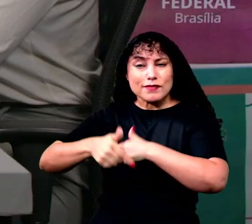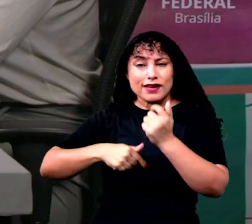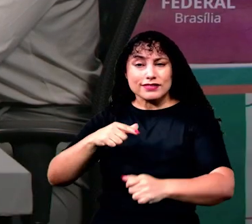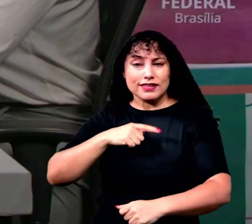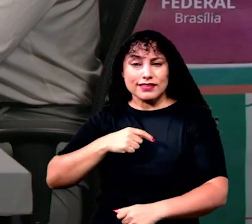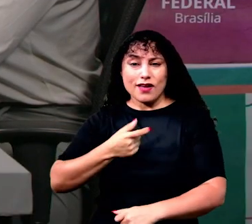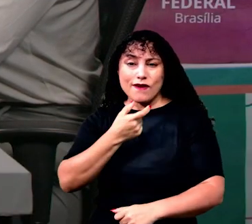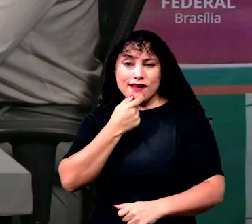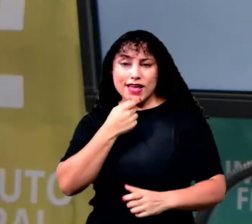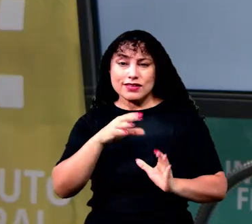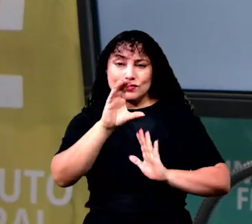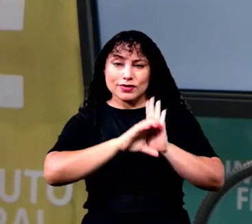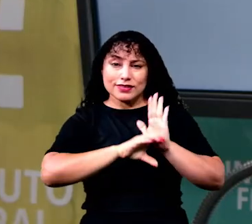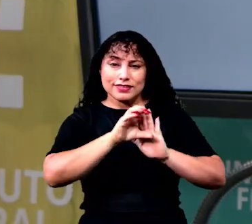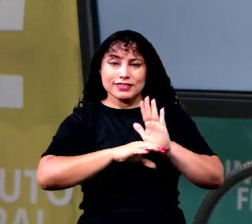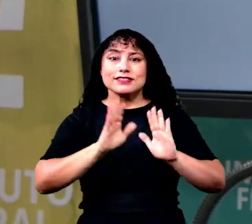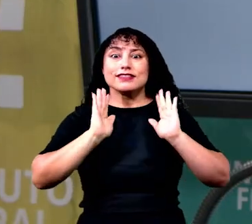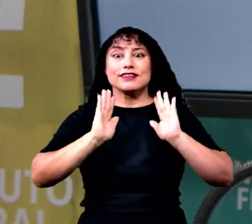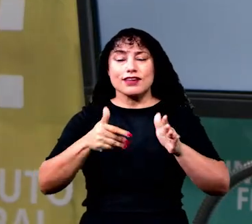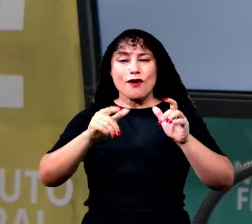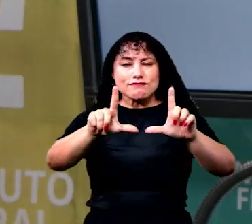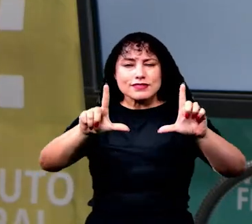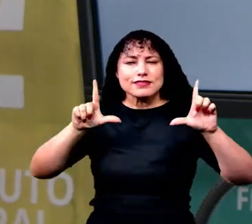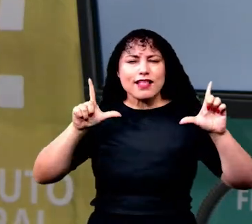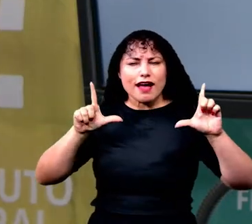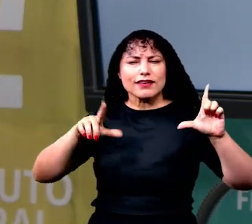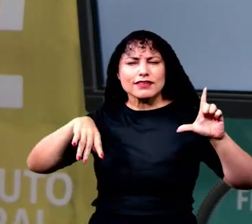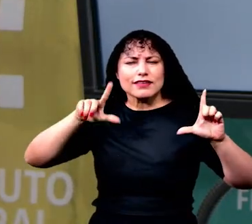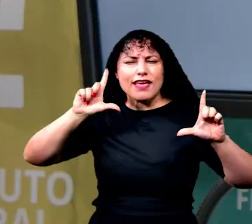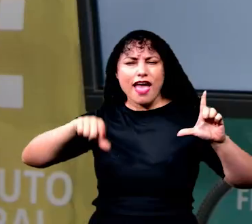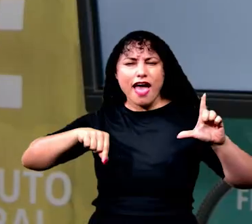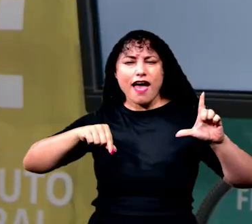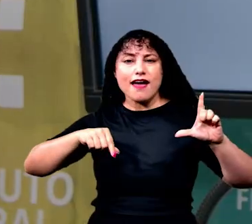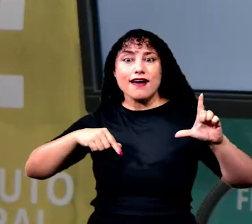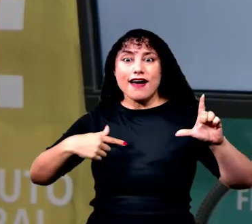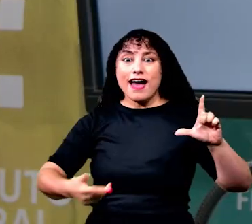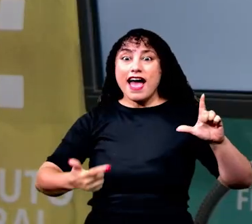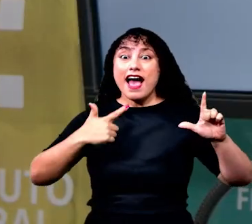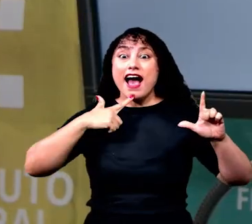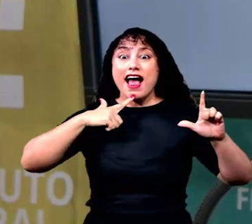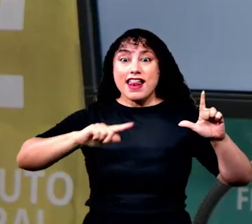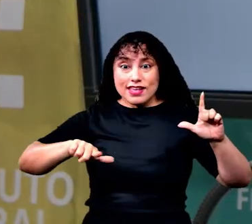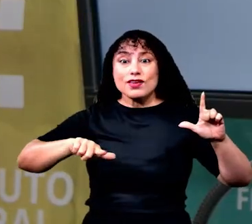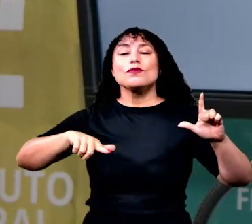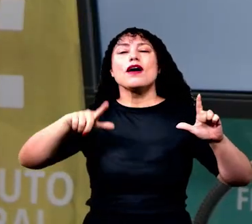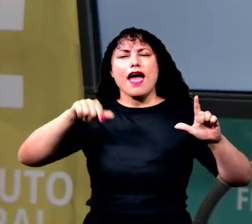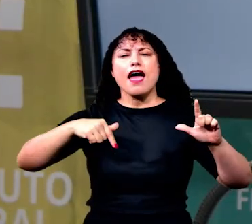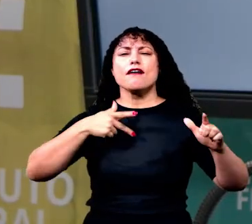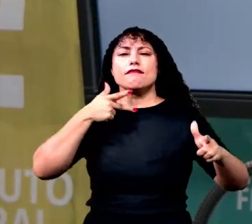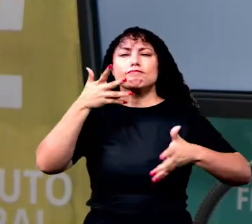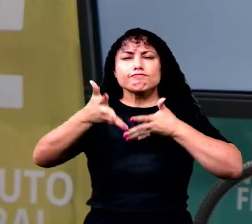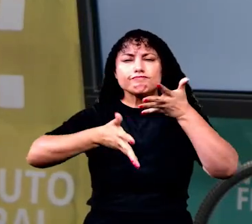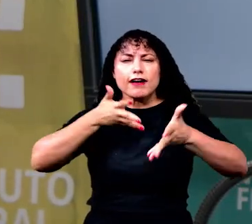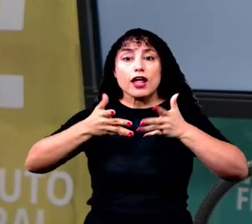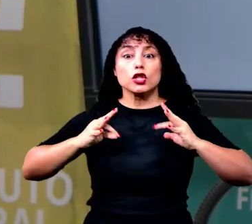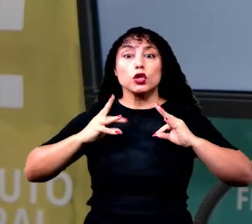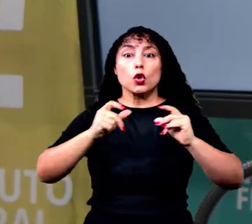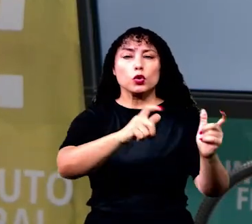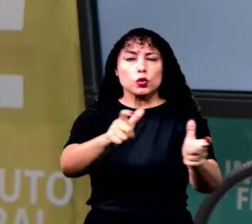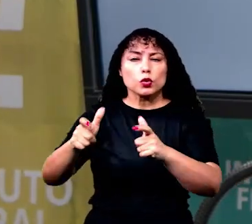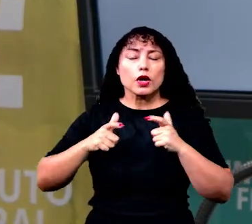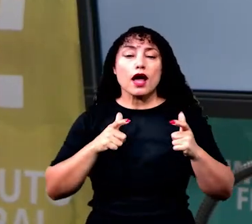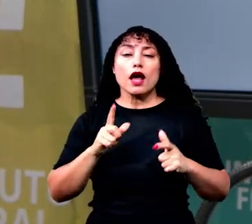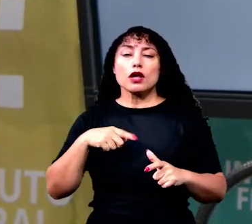trabalhar e você tiver o inglês no seu currículo, você já é um destaque. Porque aquela língua ela é falada em todo lugar.